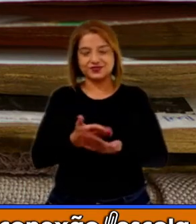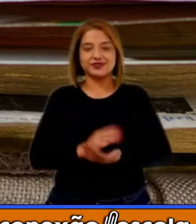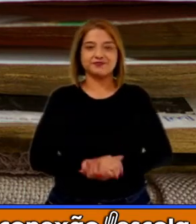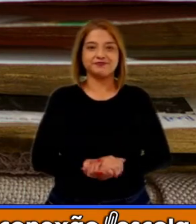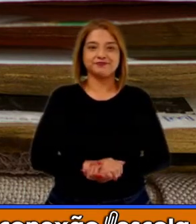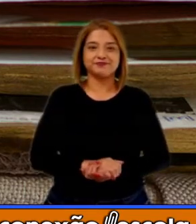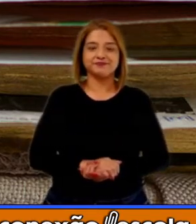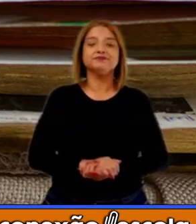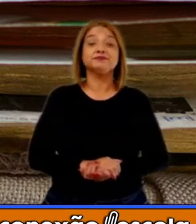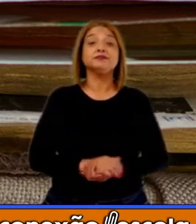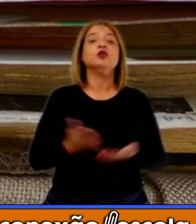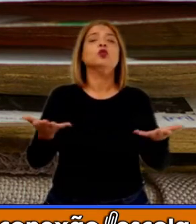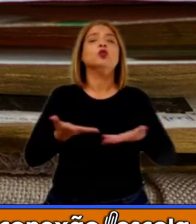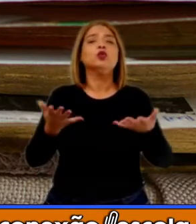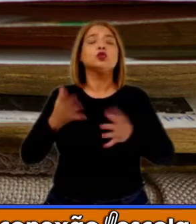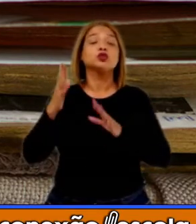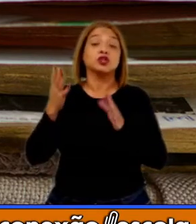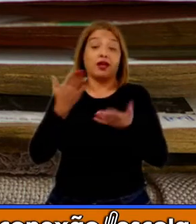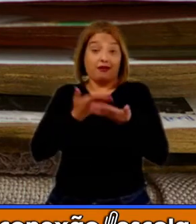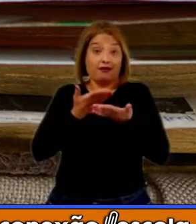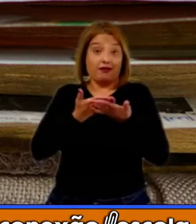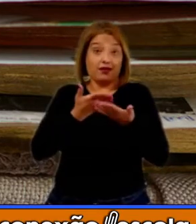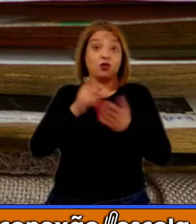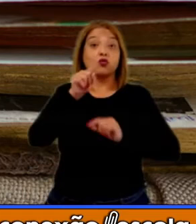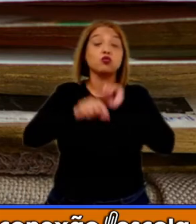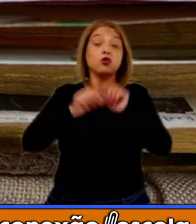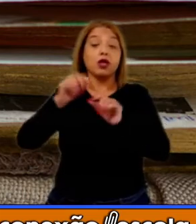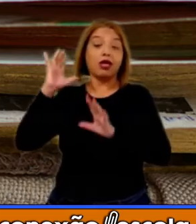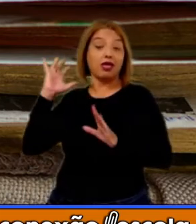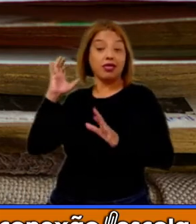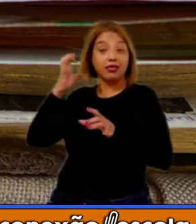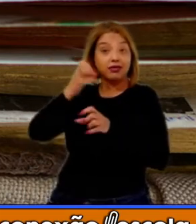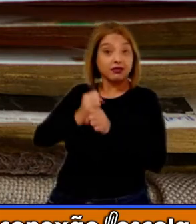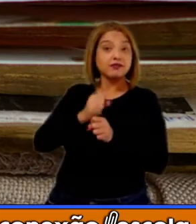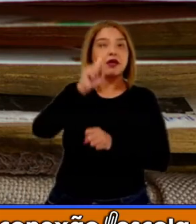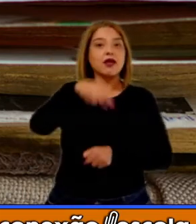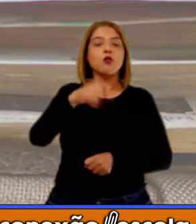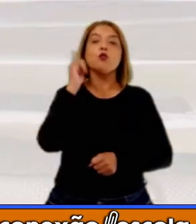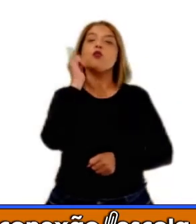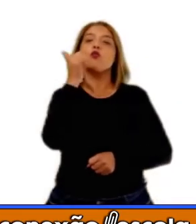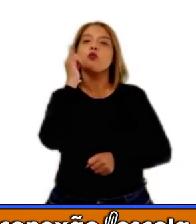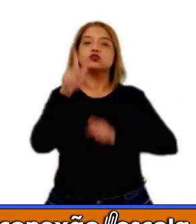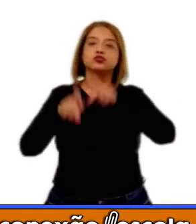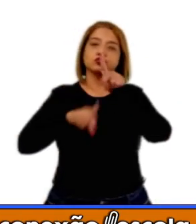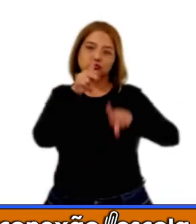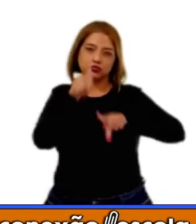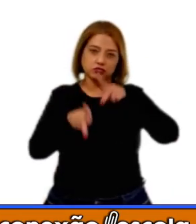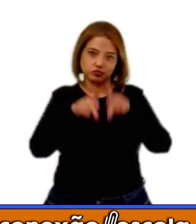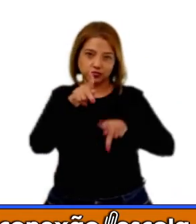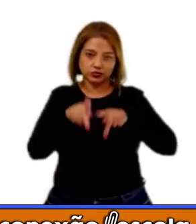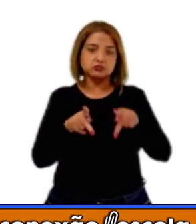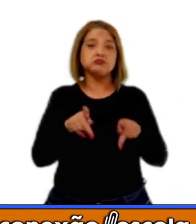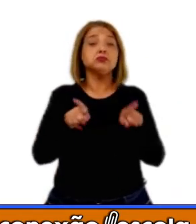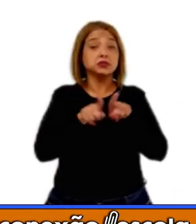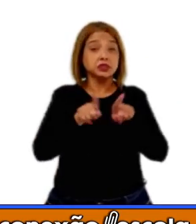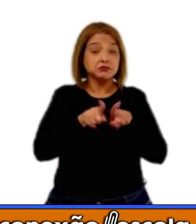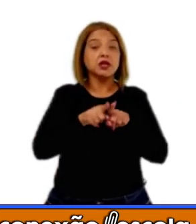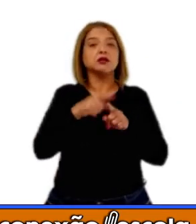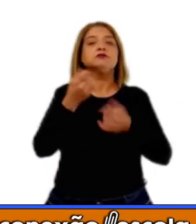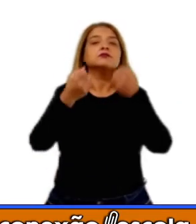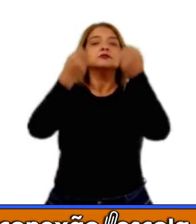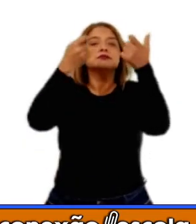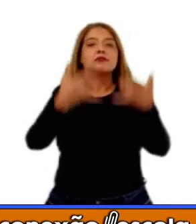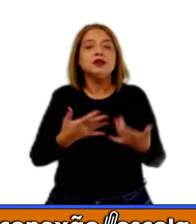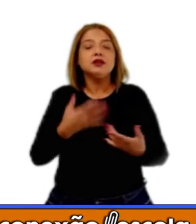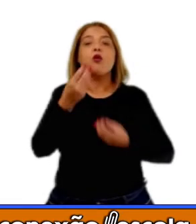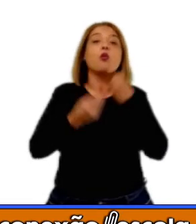Na nossa aula, hoje, nós revisamos sobre contos populares. Falamos sobre o